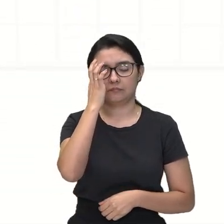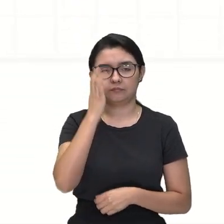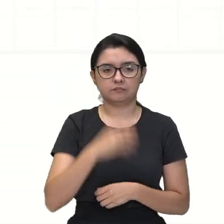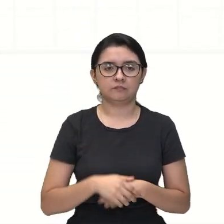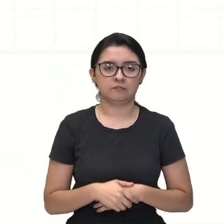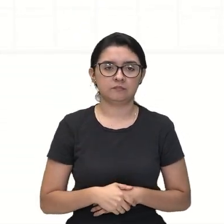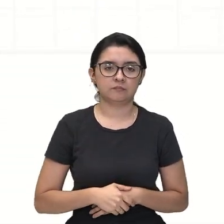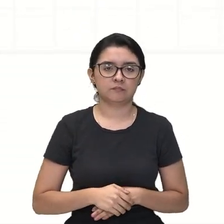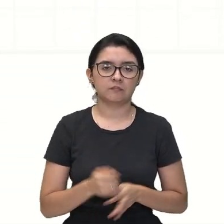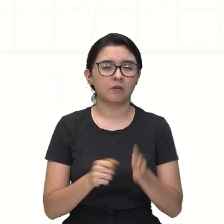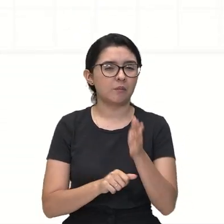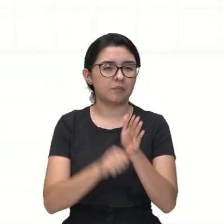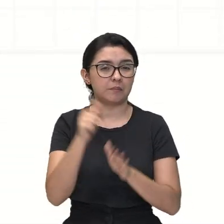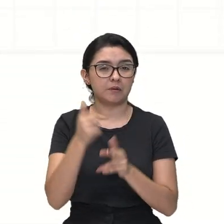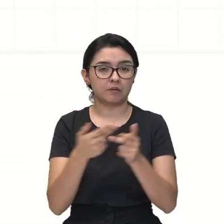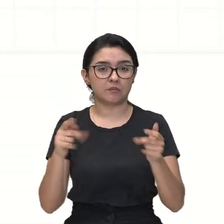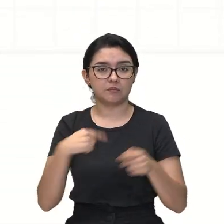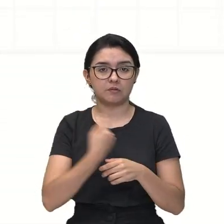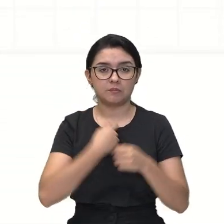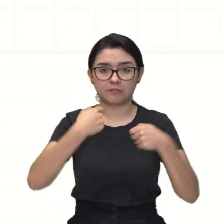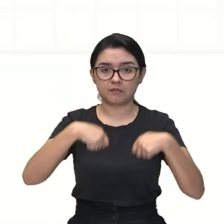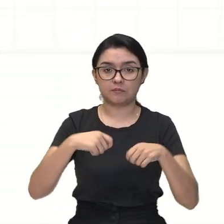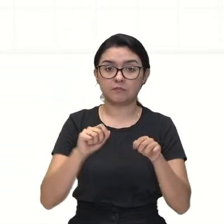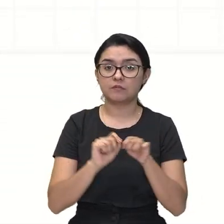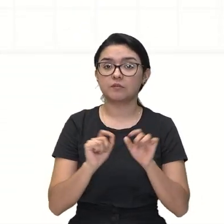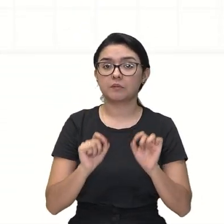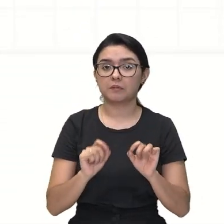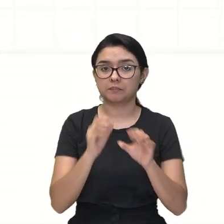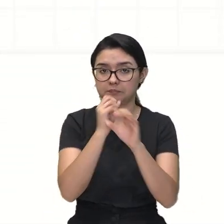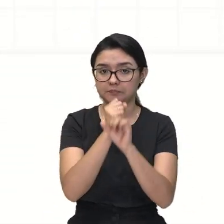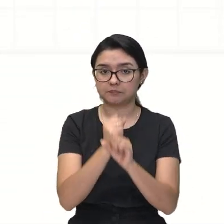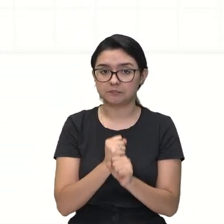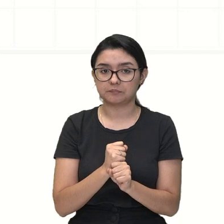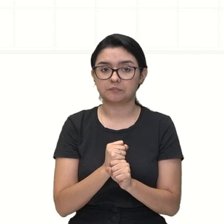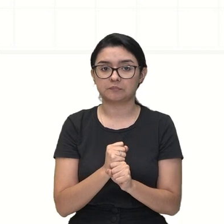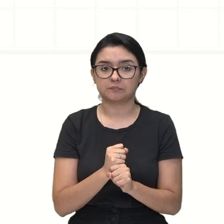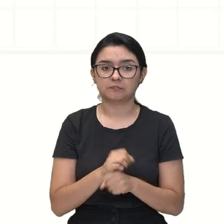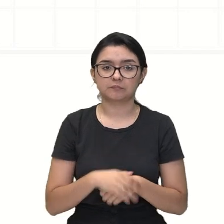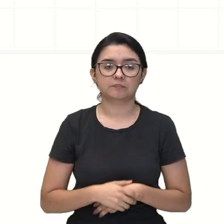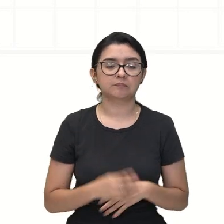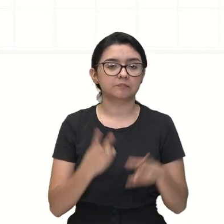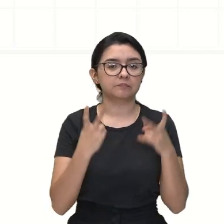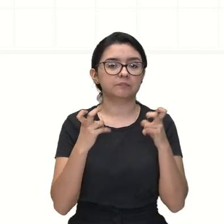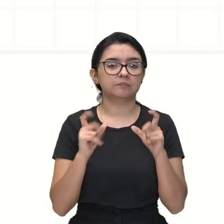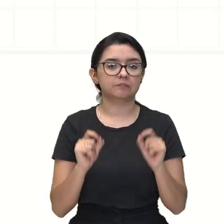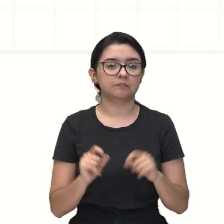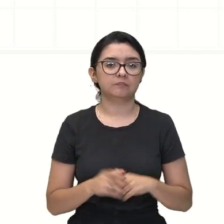Qual é o primeiro passo que devemos fazer, alunos? Reduzir aqui, né,